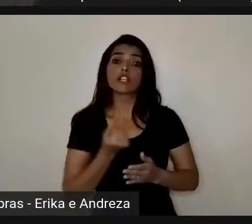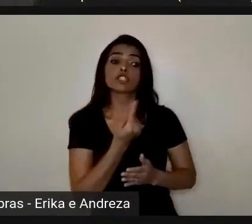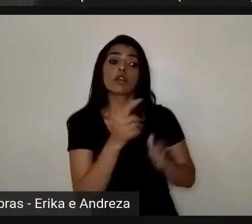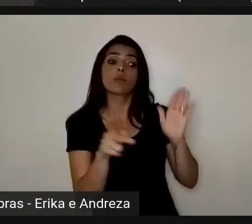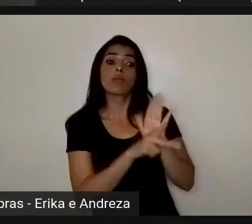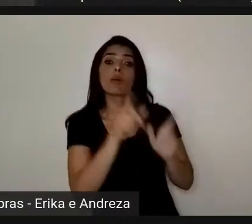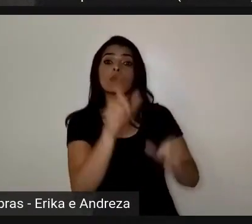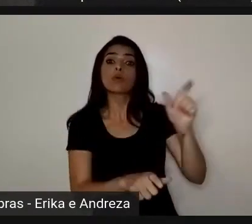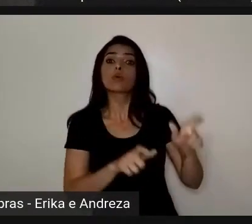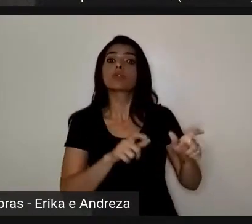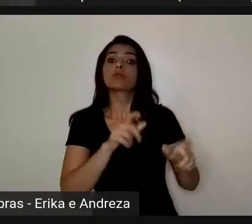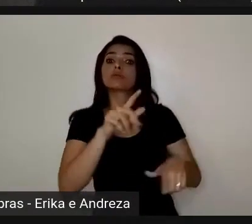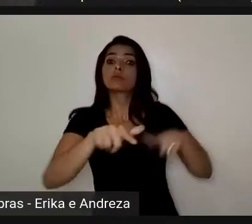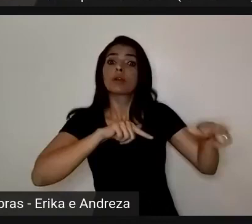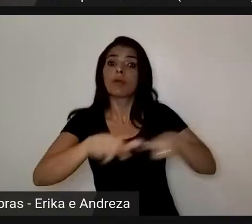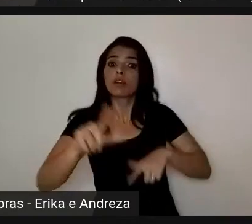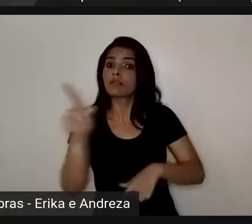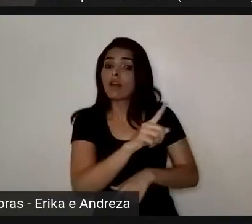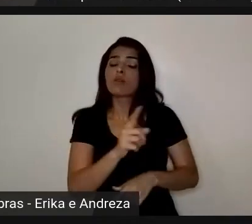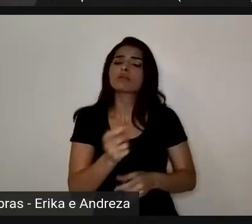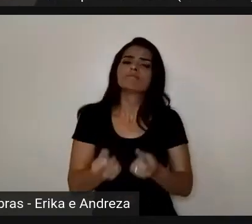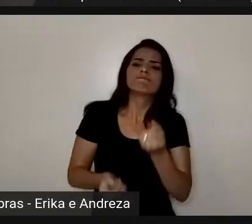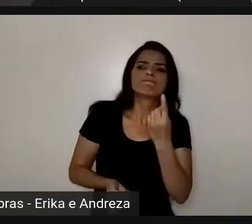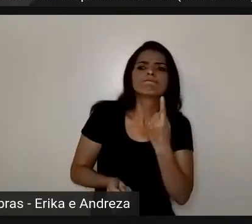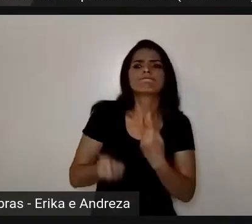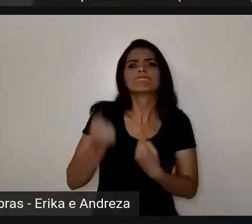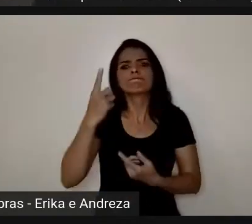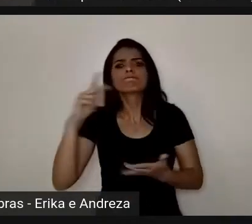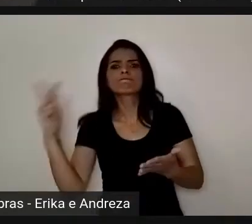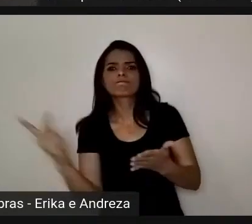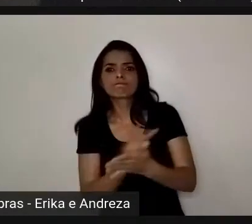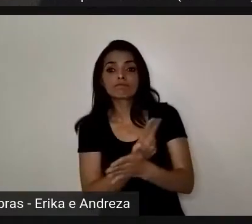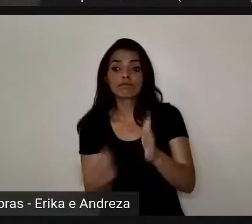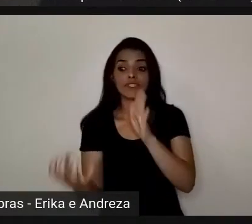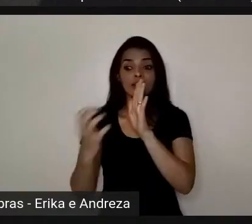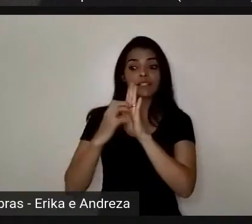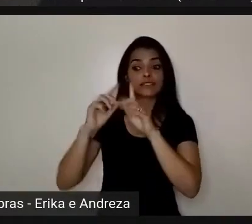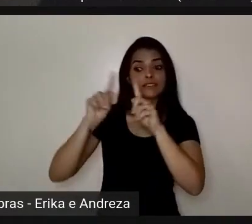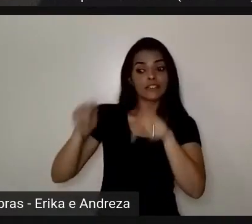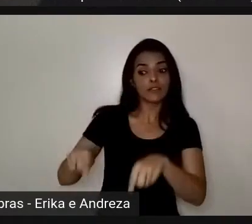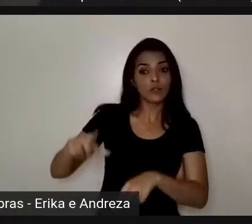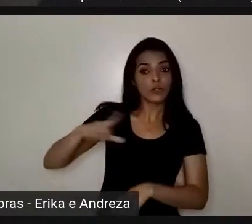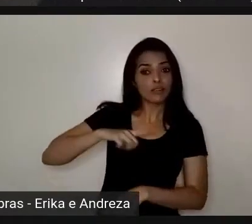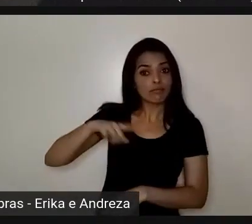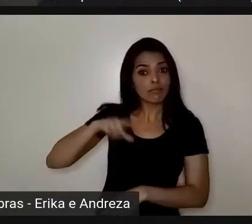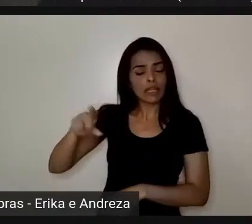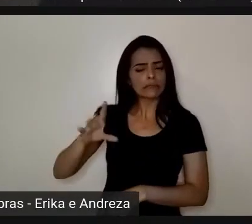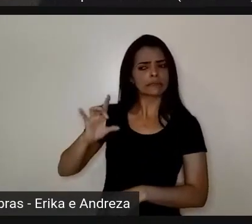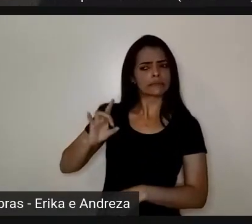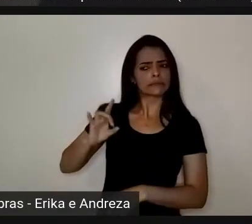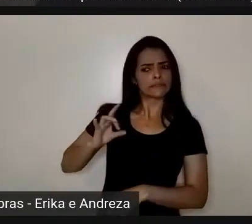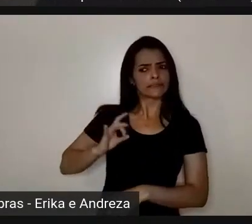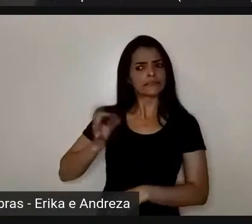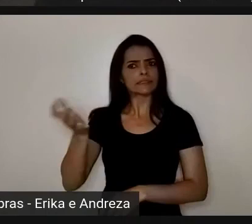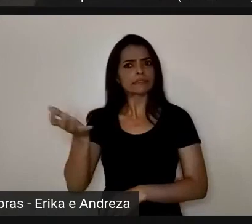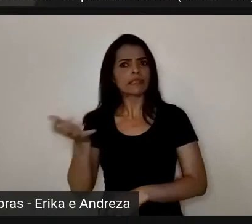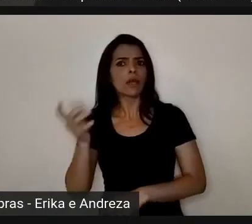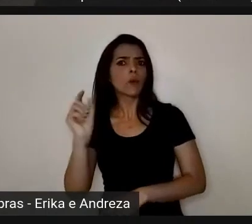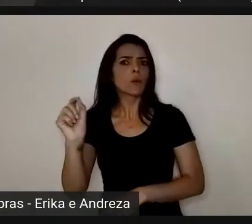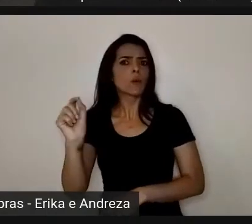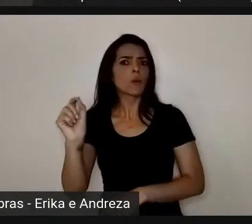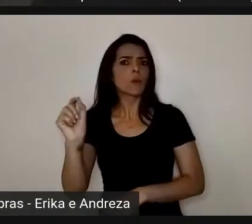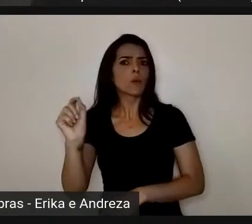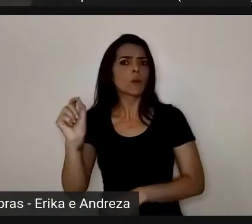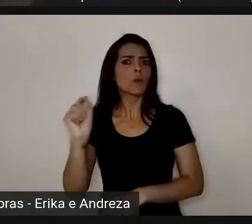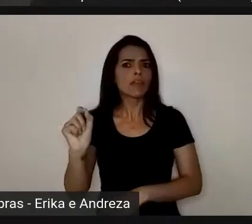se eventualmente os servidores que tiverem esse receio, quiserem fazer com que uma parte do